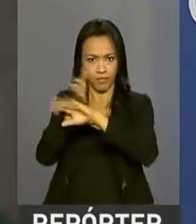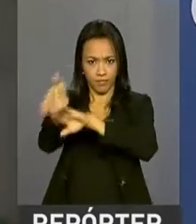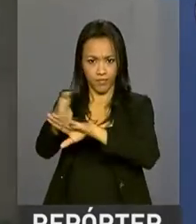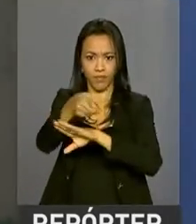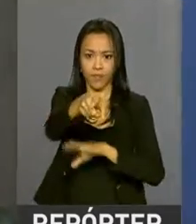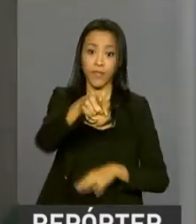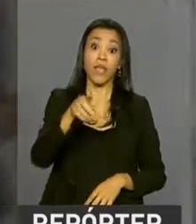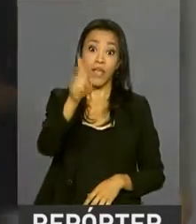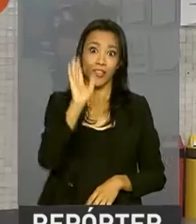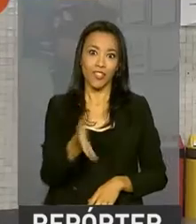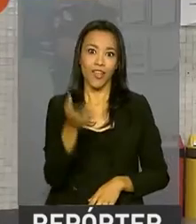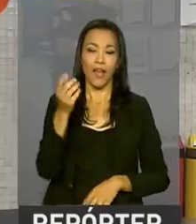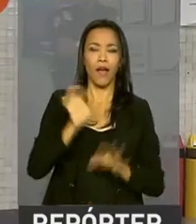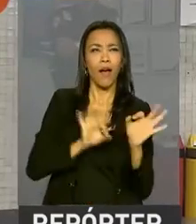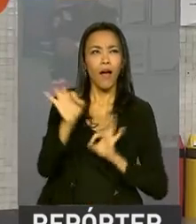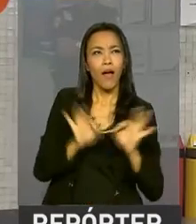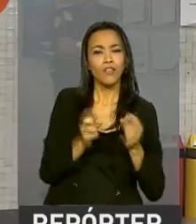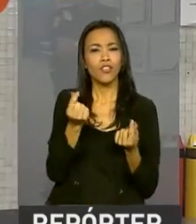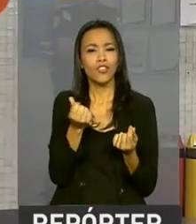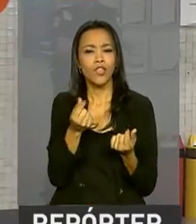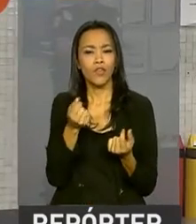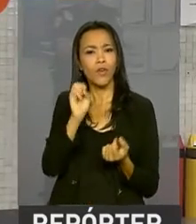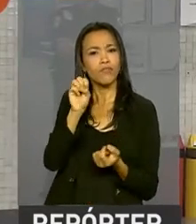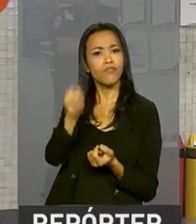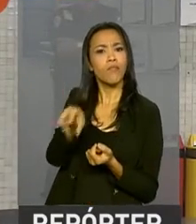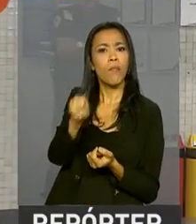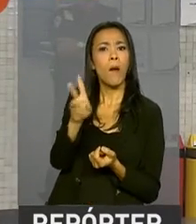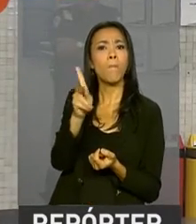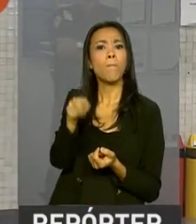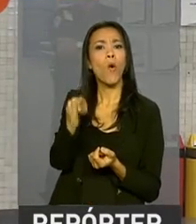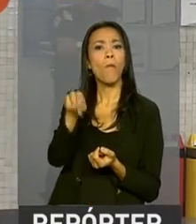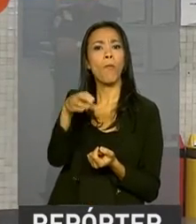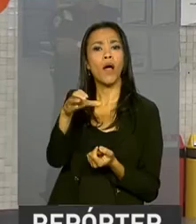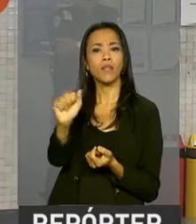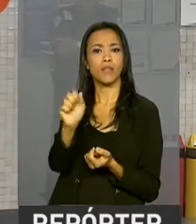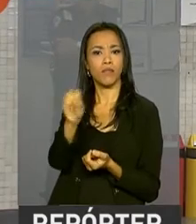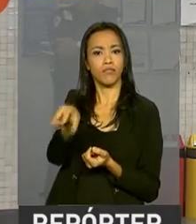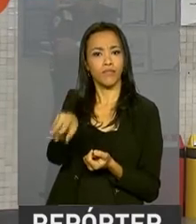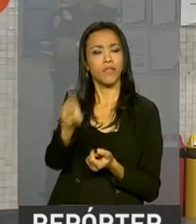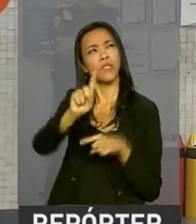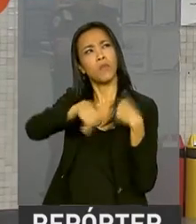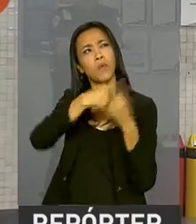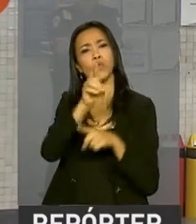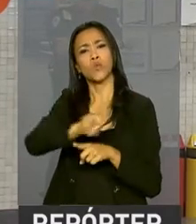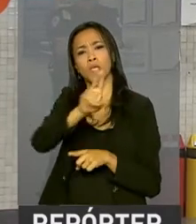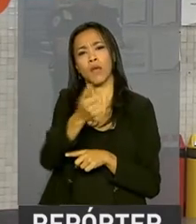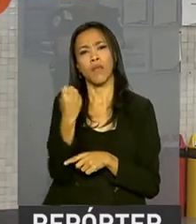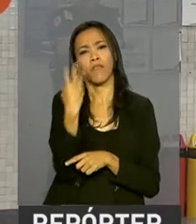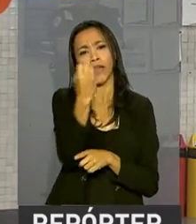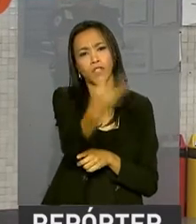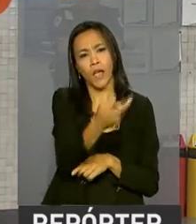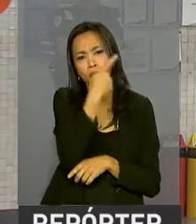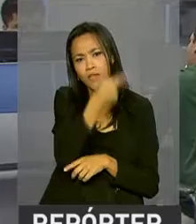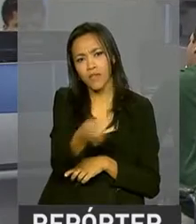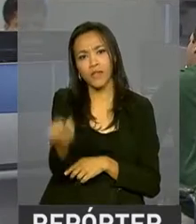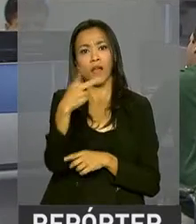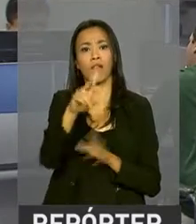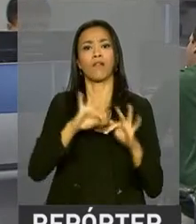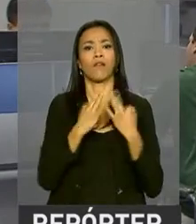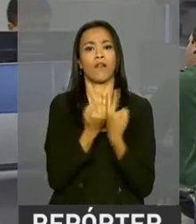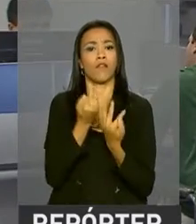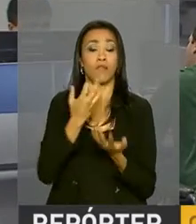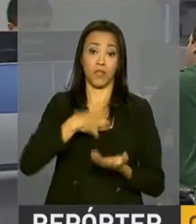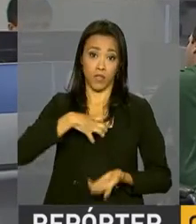marcelo já faz planos hol deixando a poupança mas depois usar para já o melhor valor para